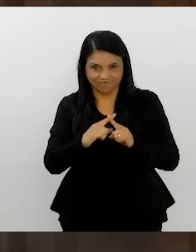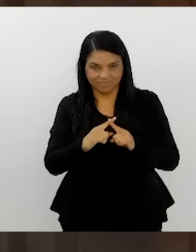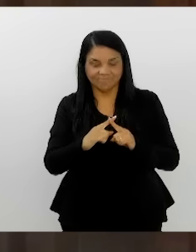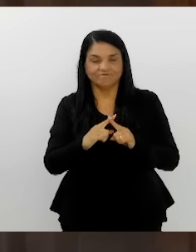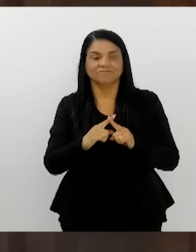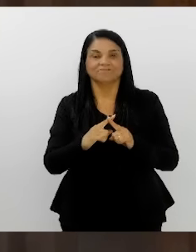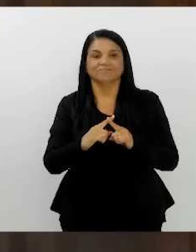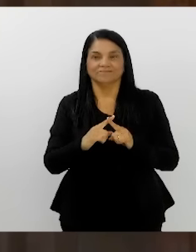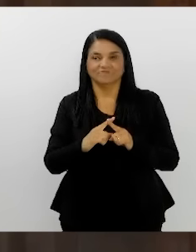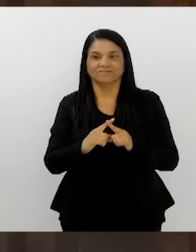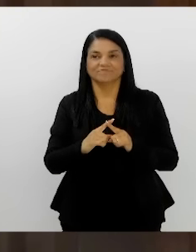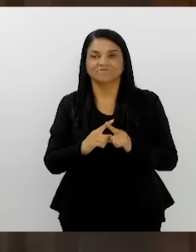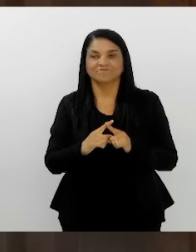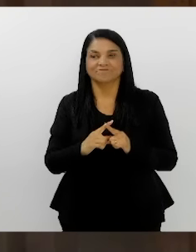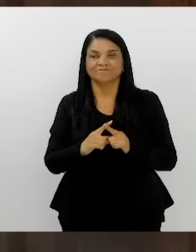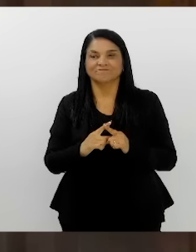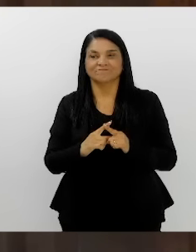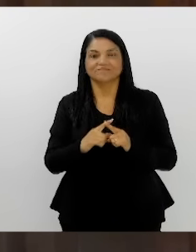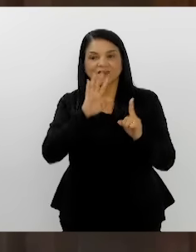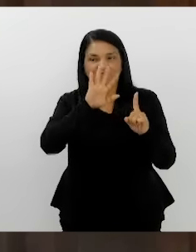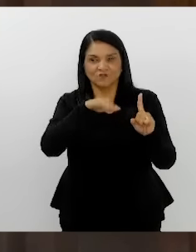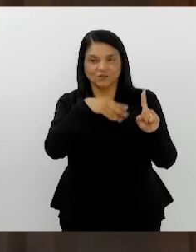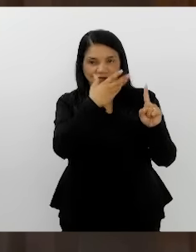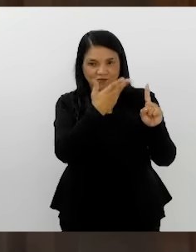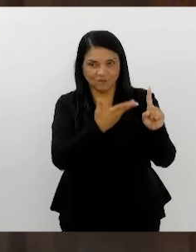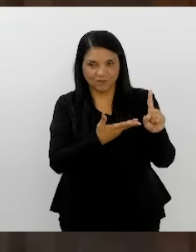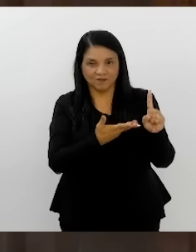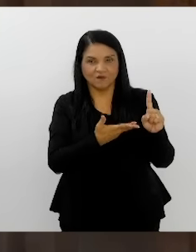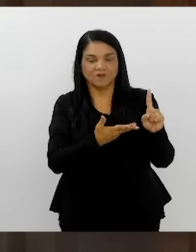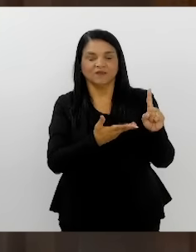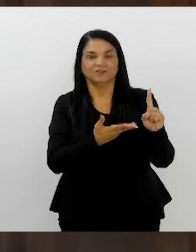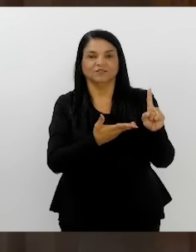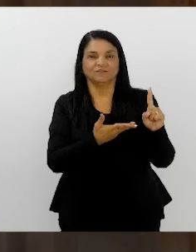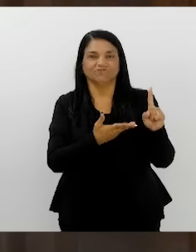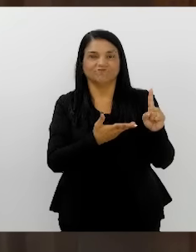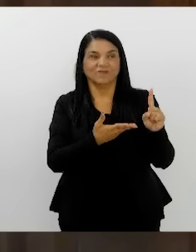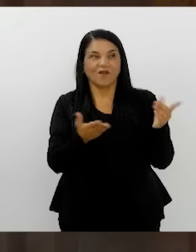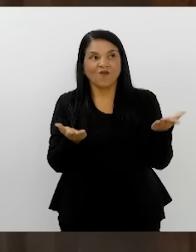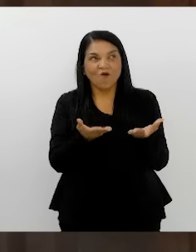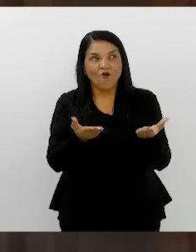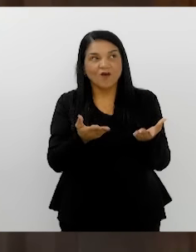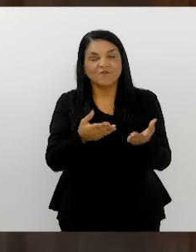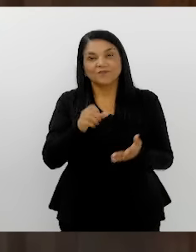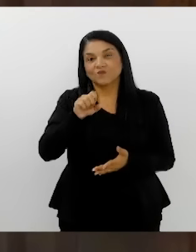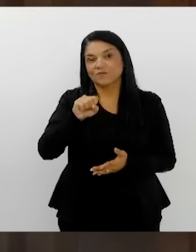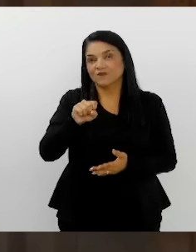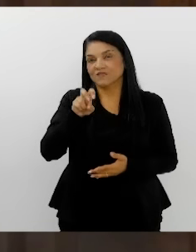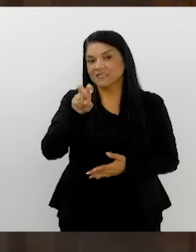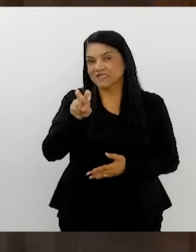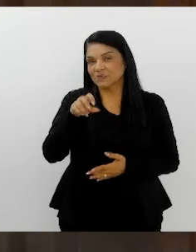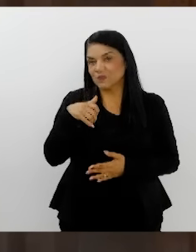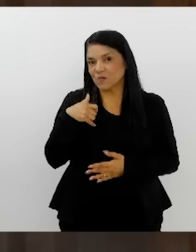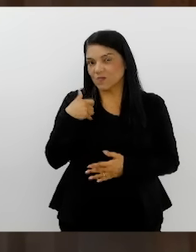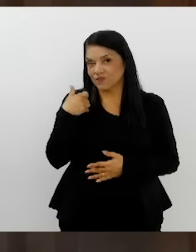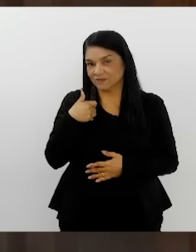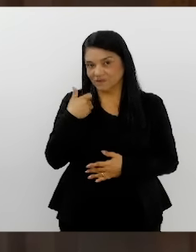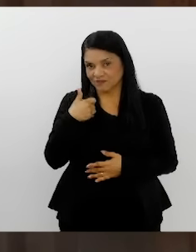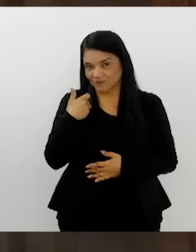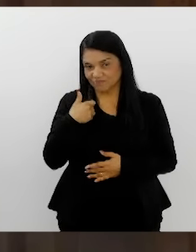Apostólica Romana. Então as homenagens ele acaba de completar 85 anos de vida, as homenagens a